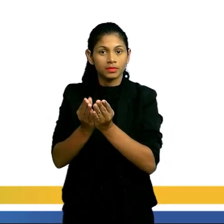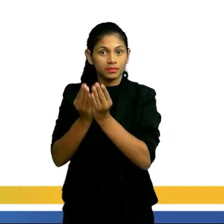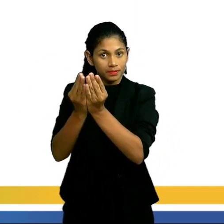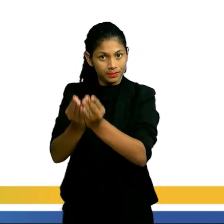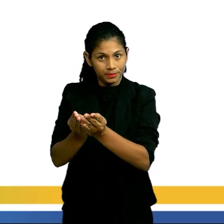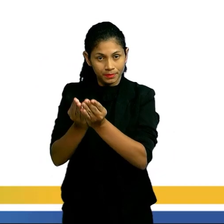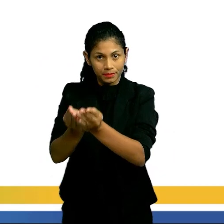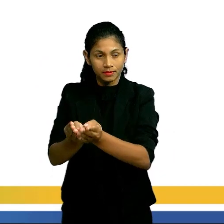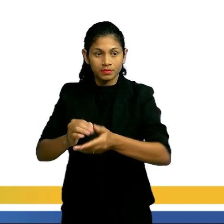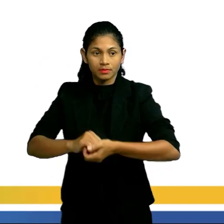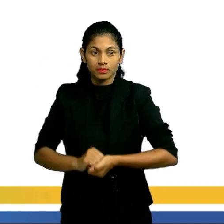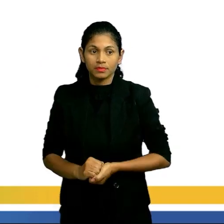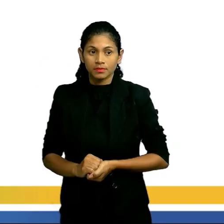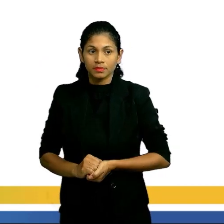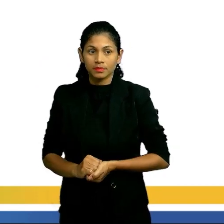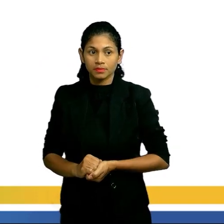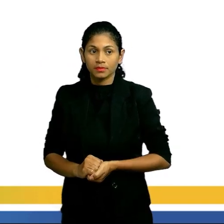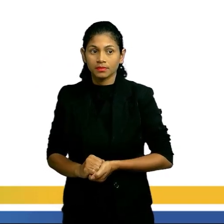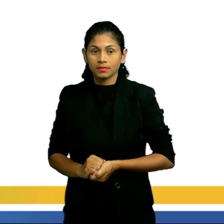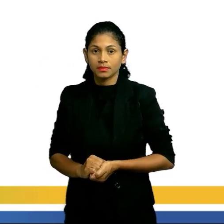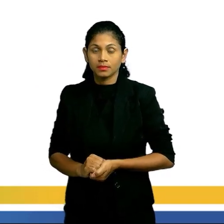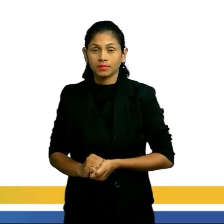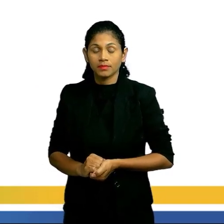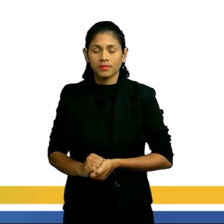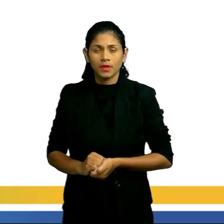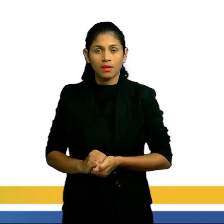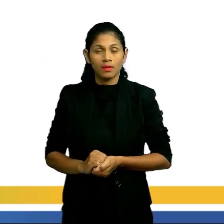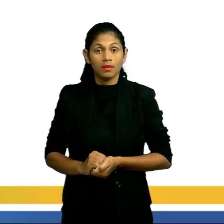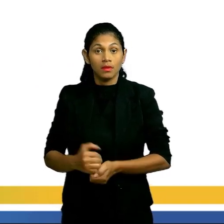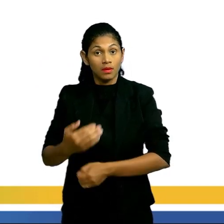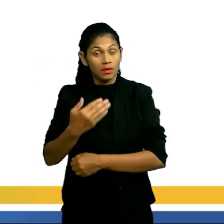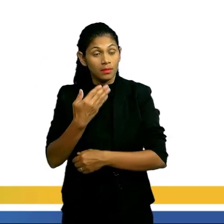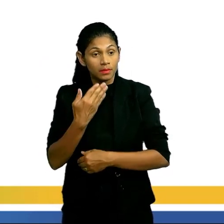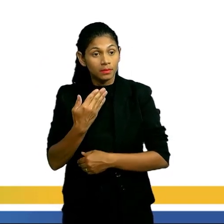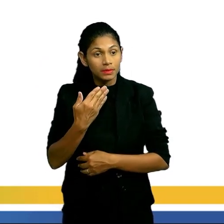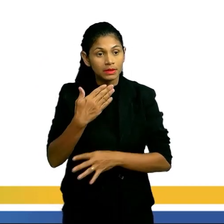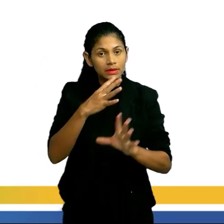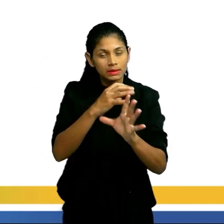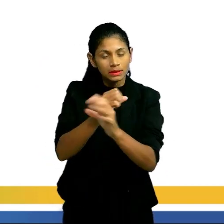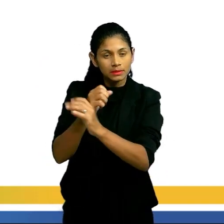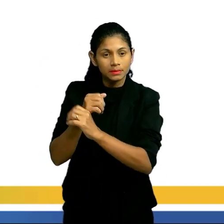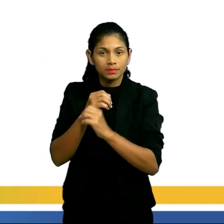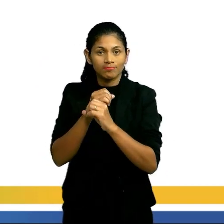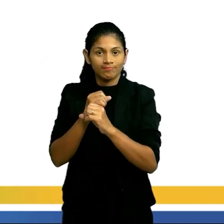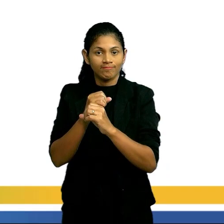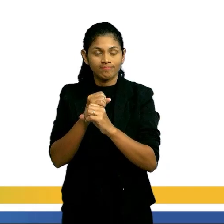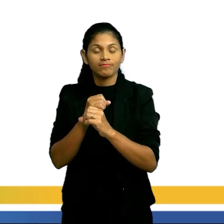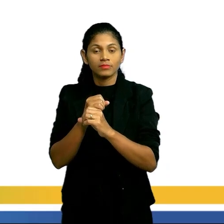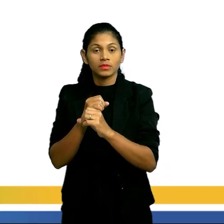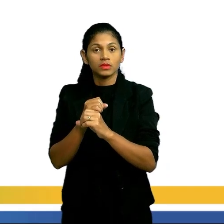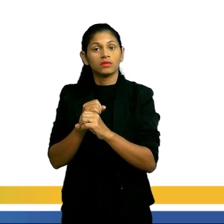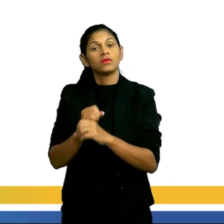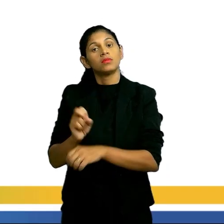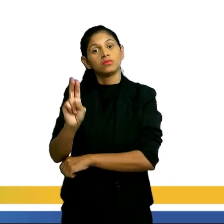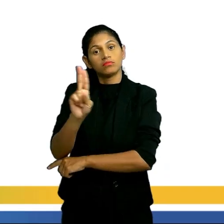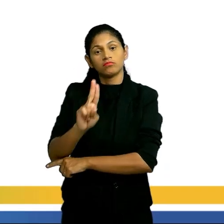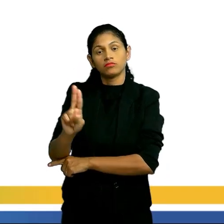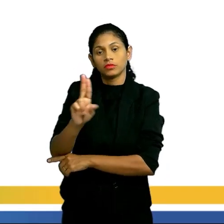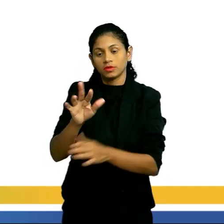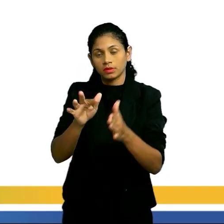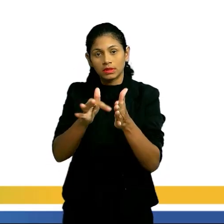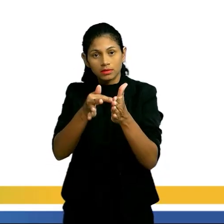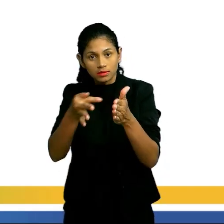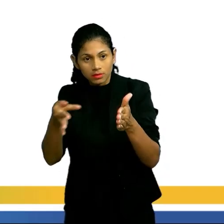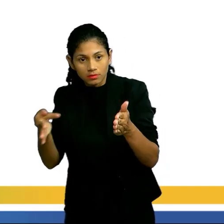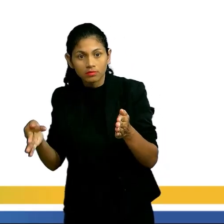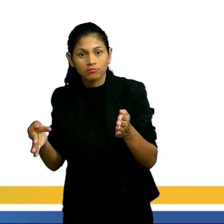Vamos lá. A questão pede para a gente calcular a área do triângulo. E aí a gente vai usar a fórmula da área que nós sabemos que é base